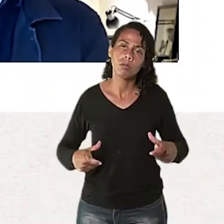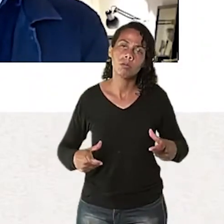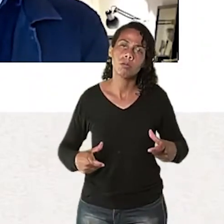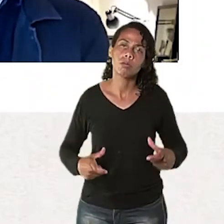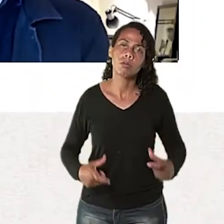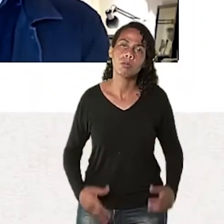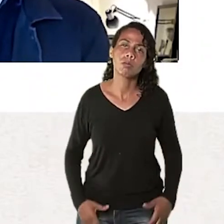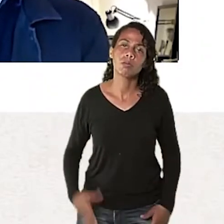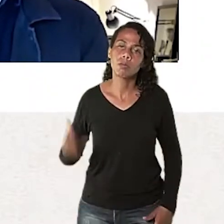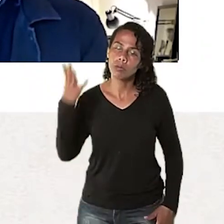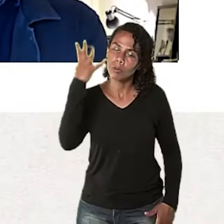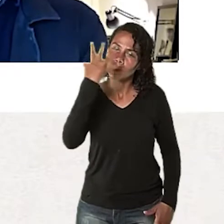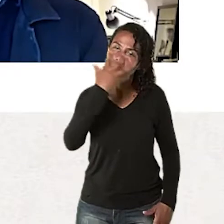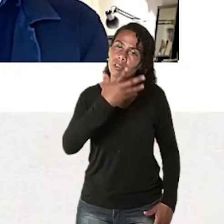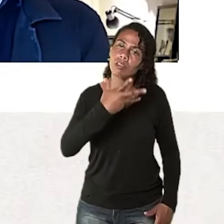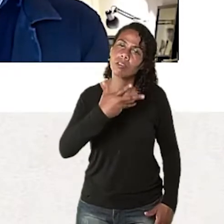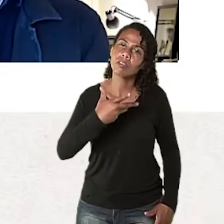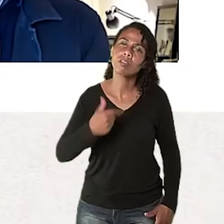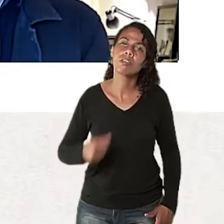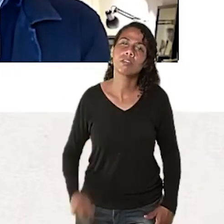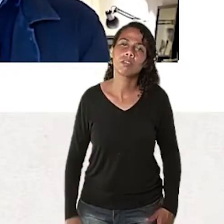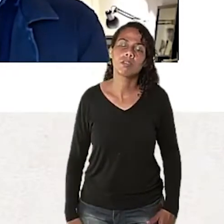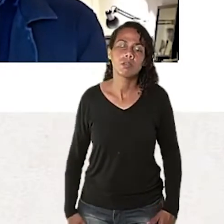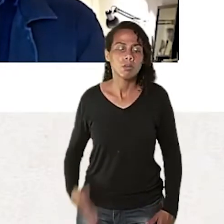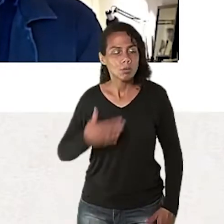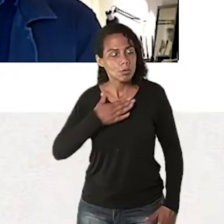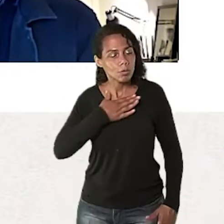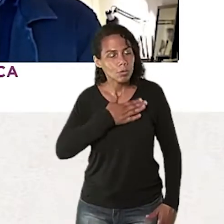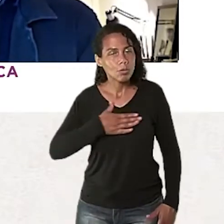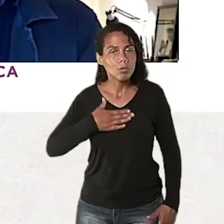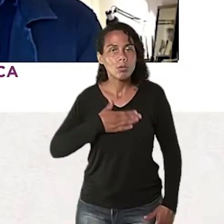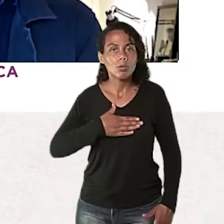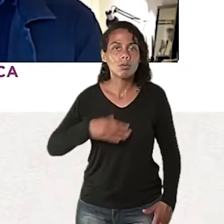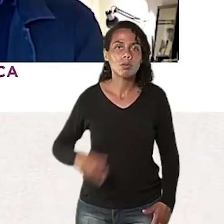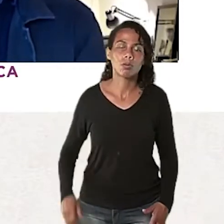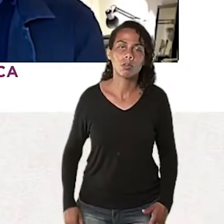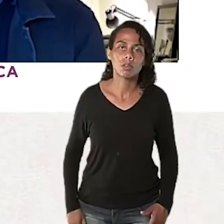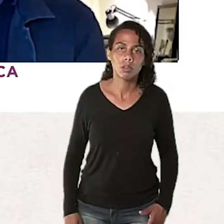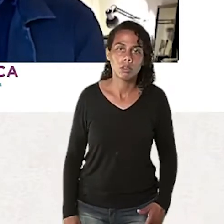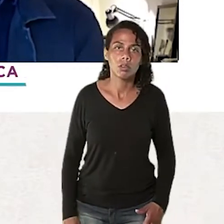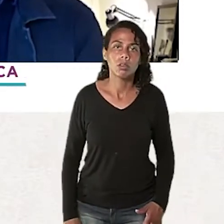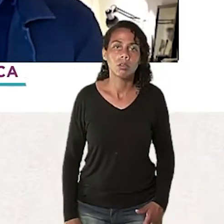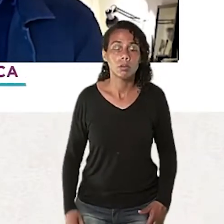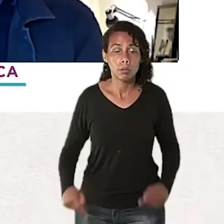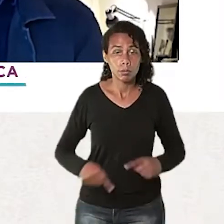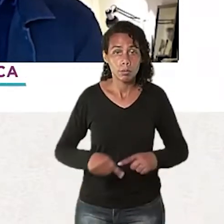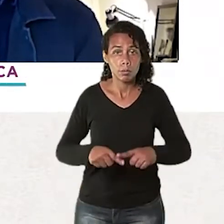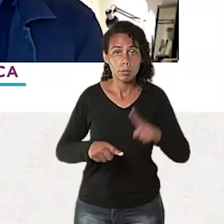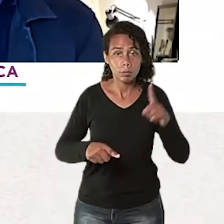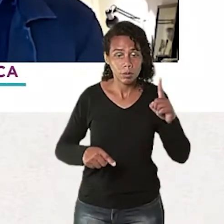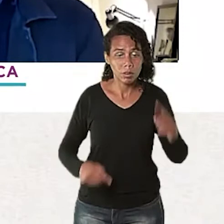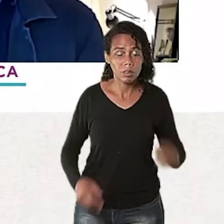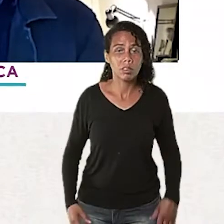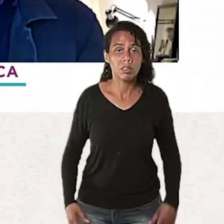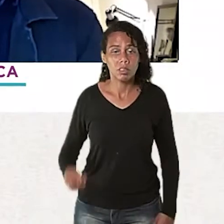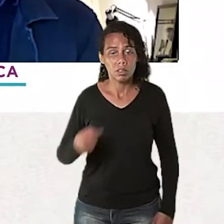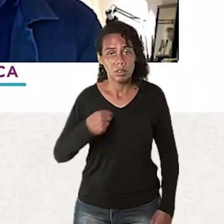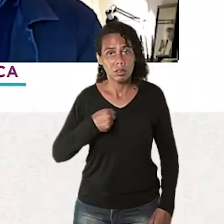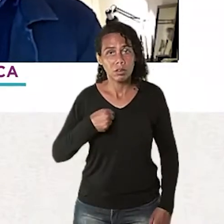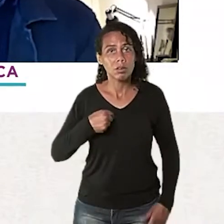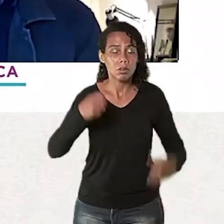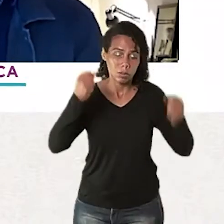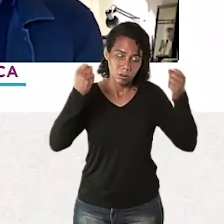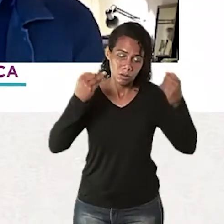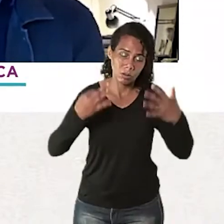impressão de wanderlust, de desejo de sair, de viajar, de conhecer o mundo. Eu queria que o